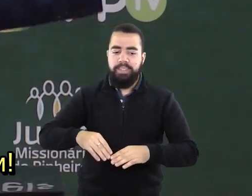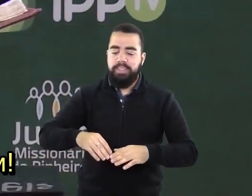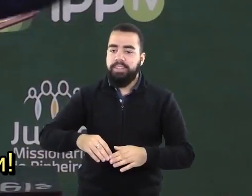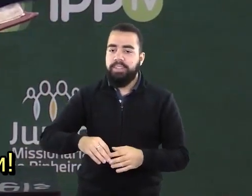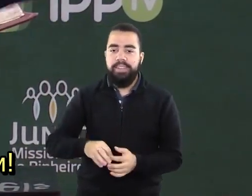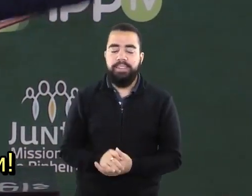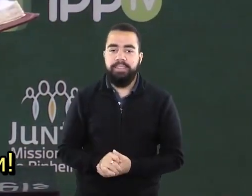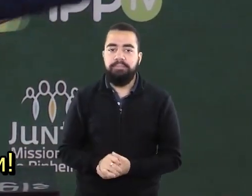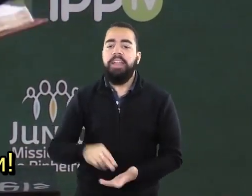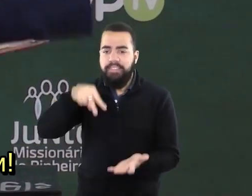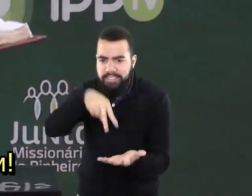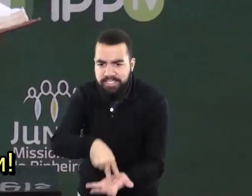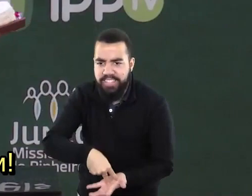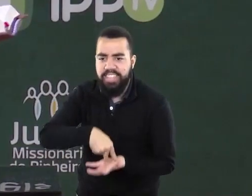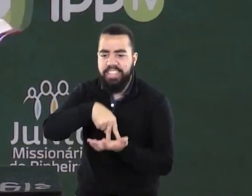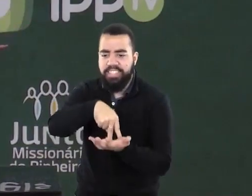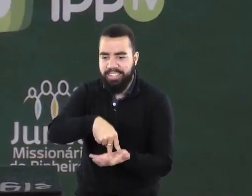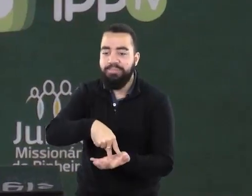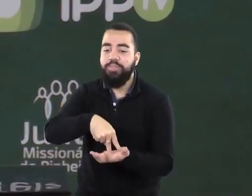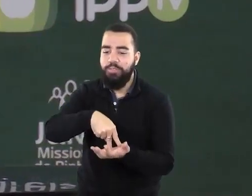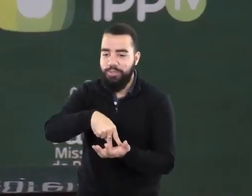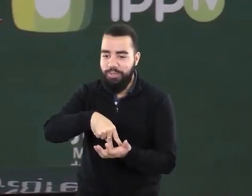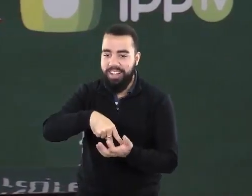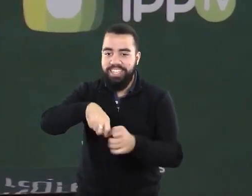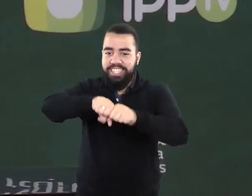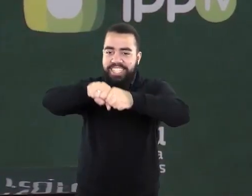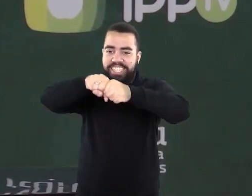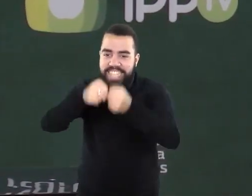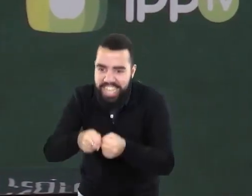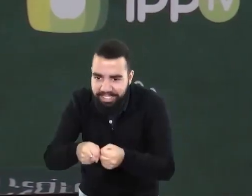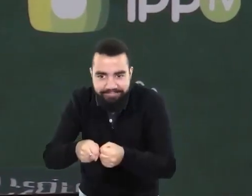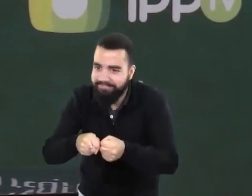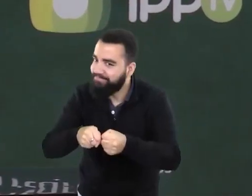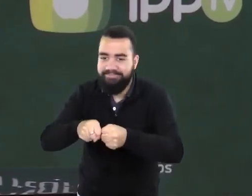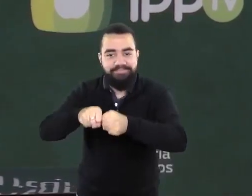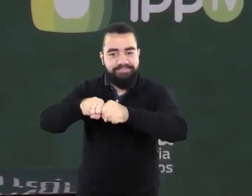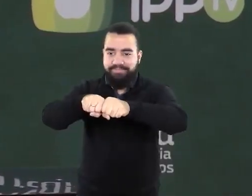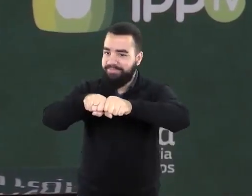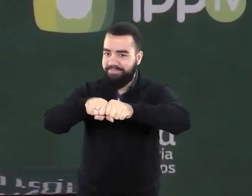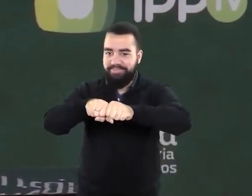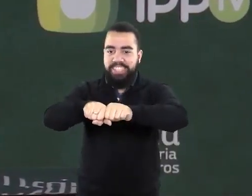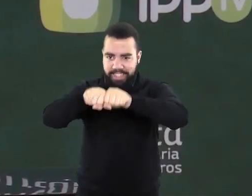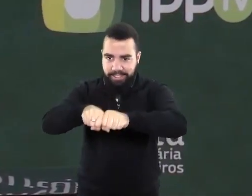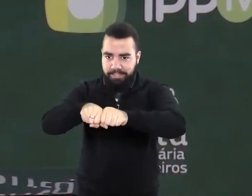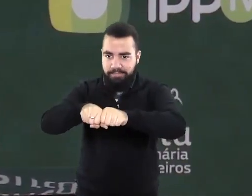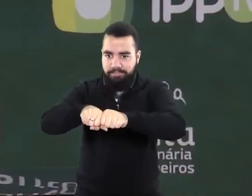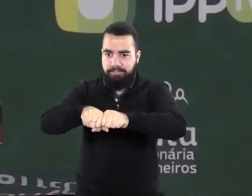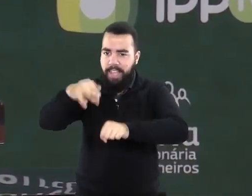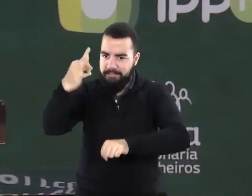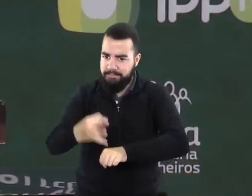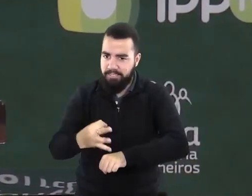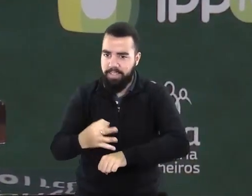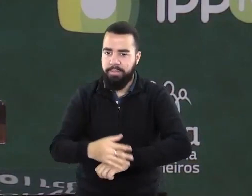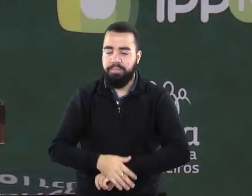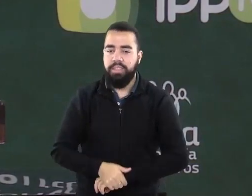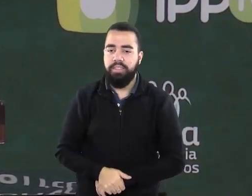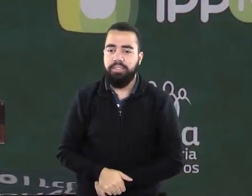é inviolável. Esse é o amor no casamento. Mas notem mais, ele é forte como a morte.